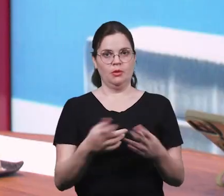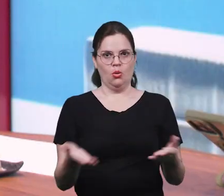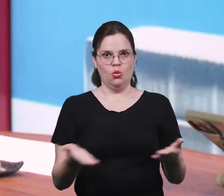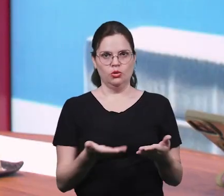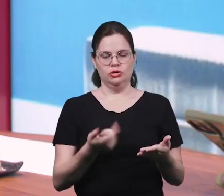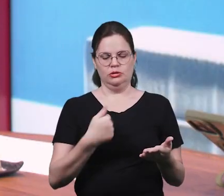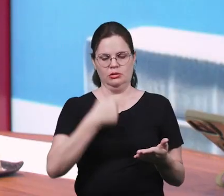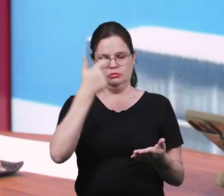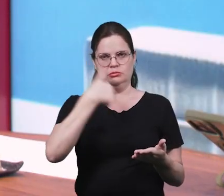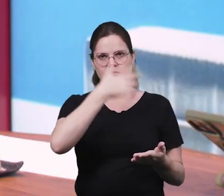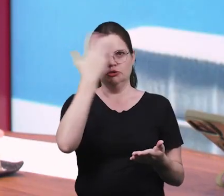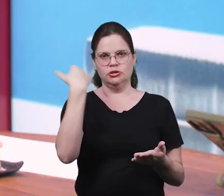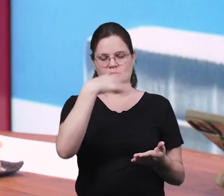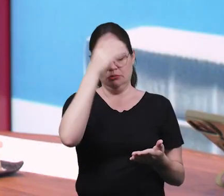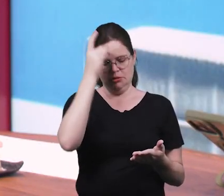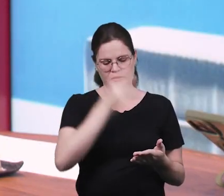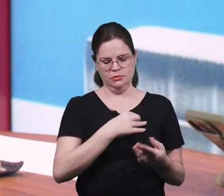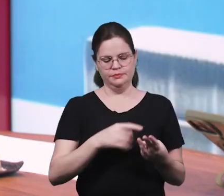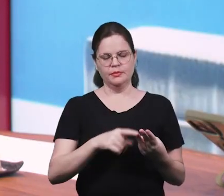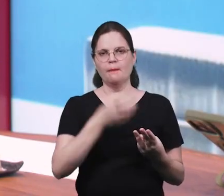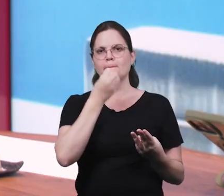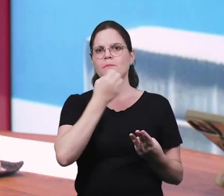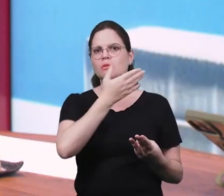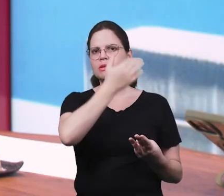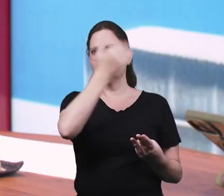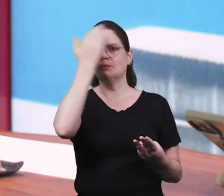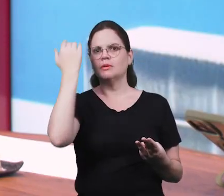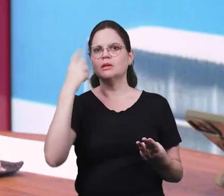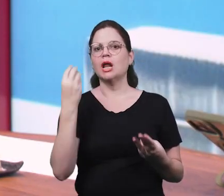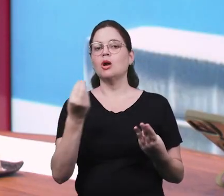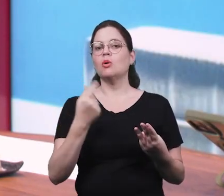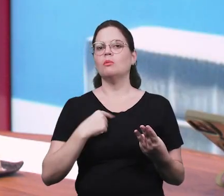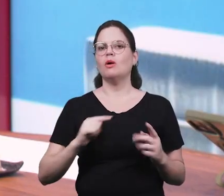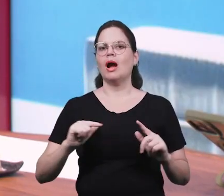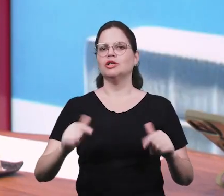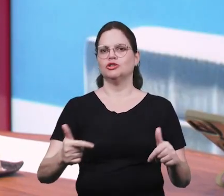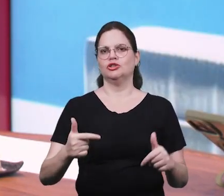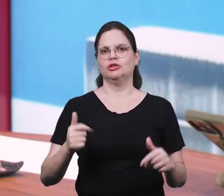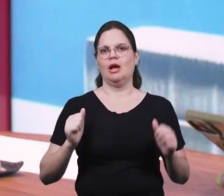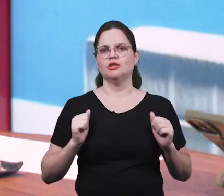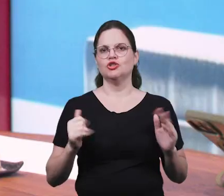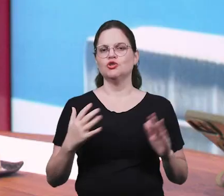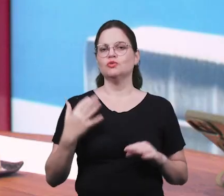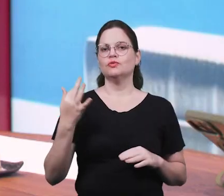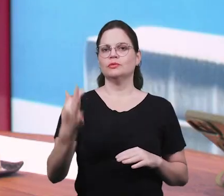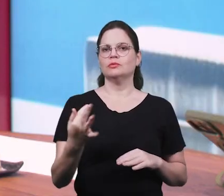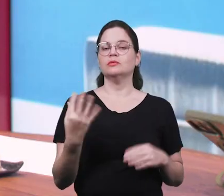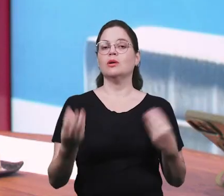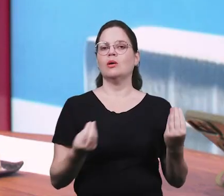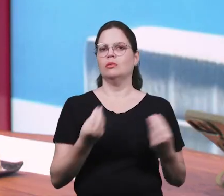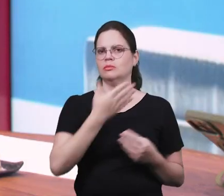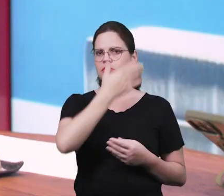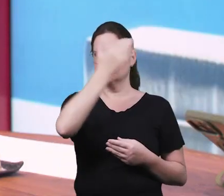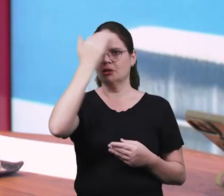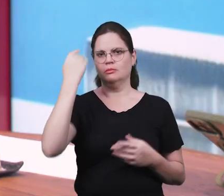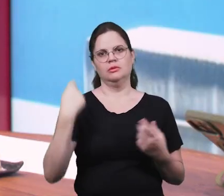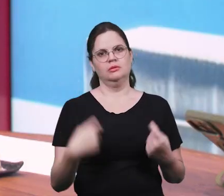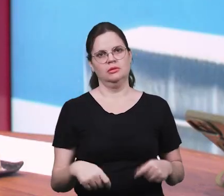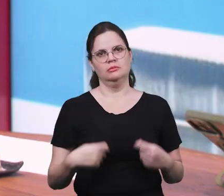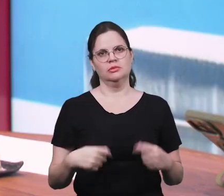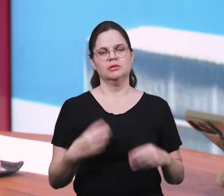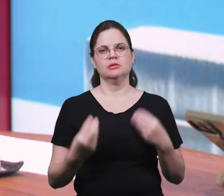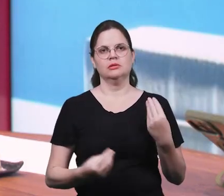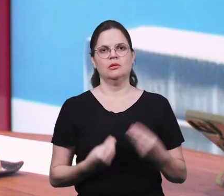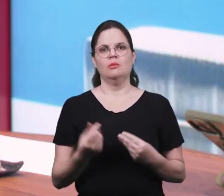sou cheio do Espírito, e boa sabedoria é como eu vou agir. É isso que nós estamos falando aqui. Como eu